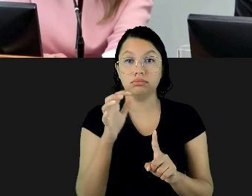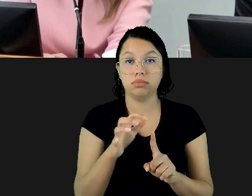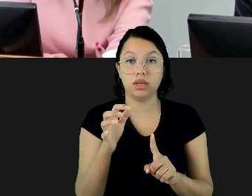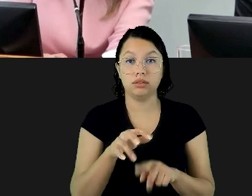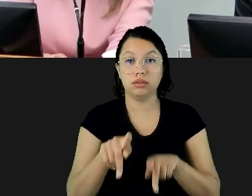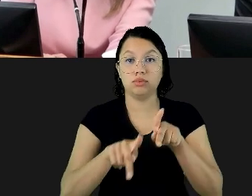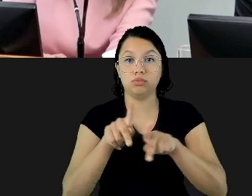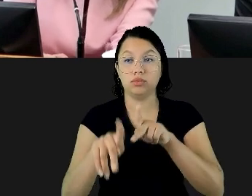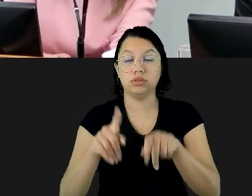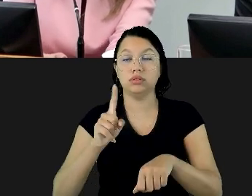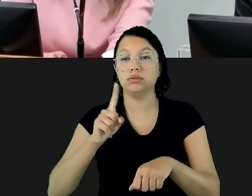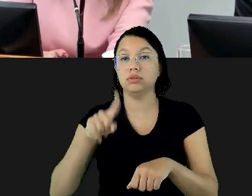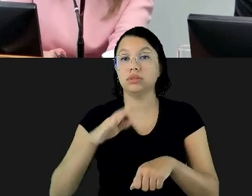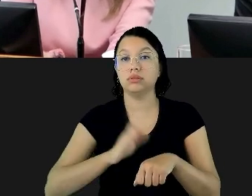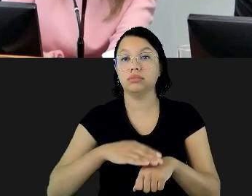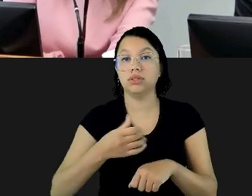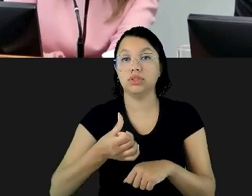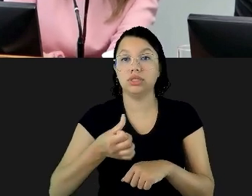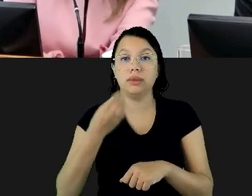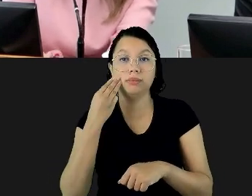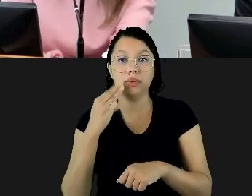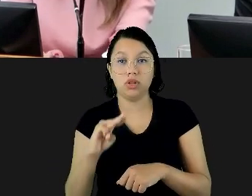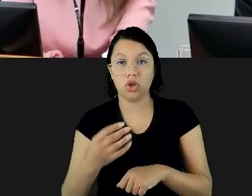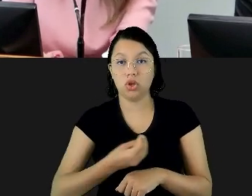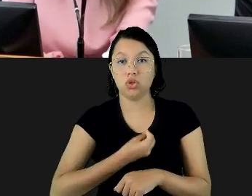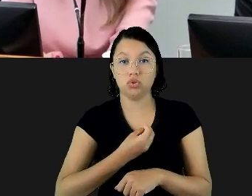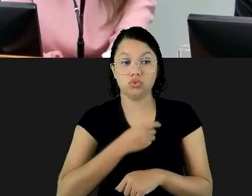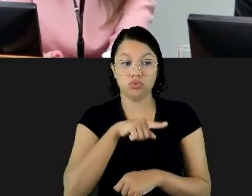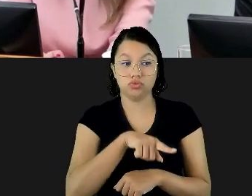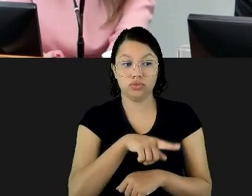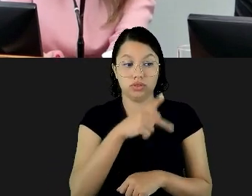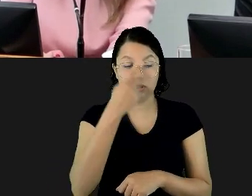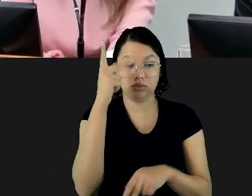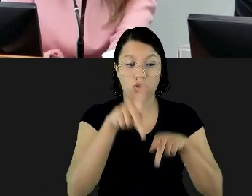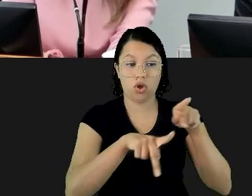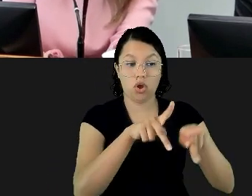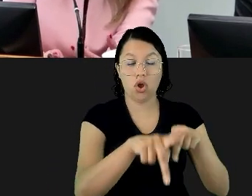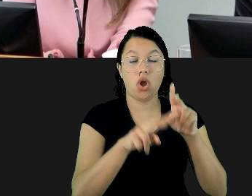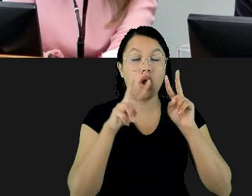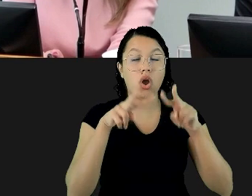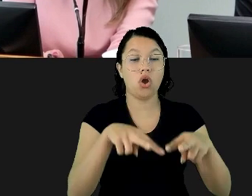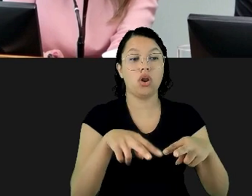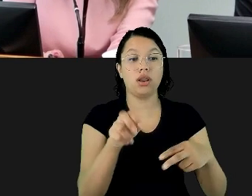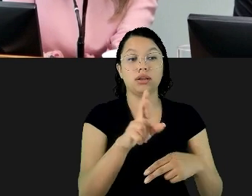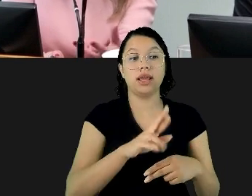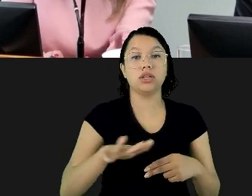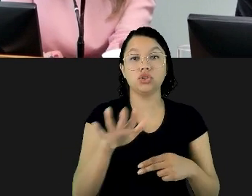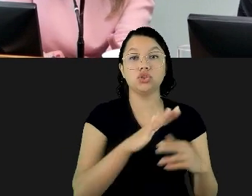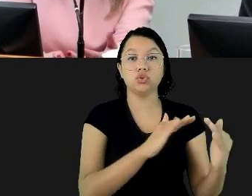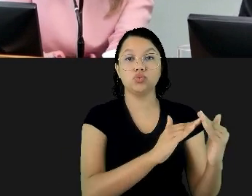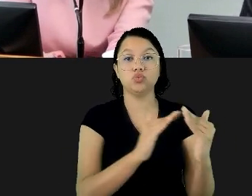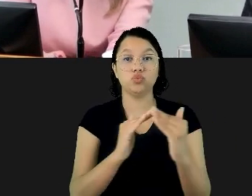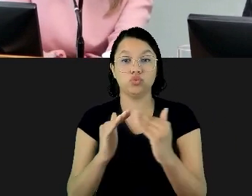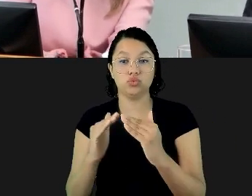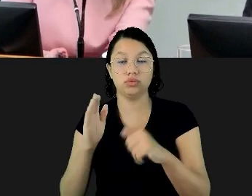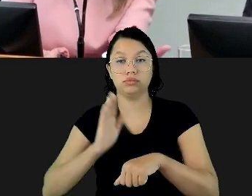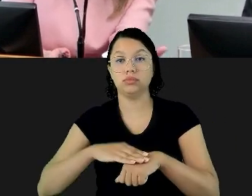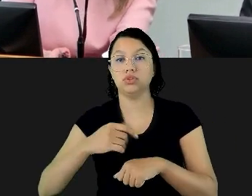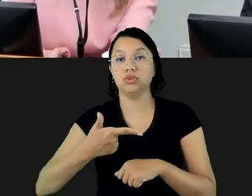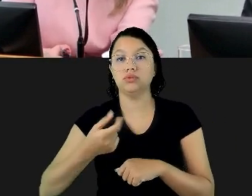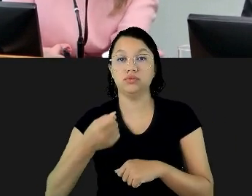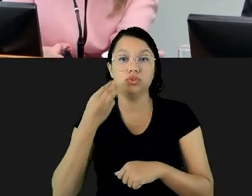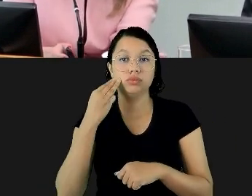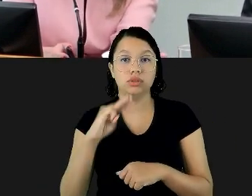habitantes e indiretamente, olhando as regiões vizinhas, mais de 20 milhões de habitantes. E aqui alguns